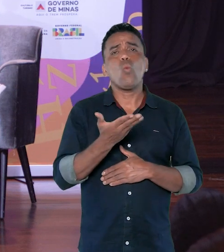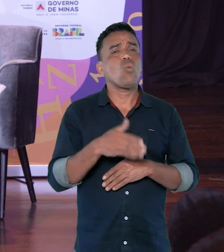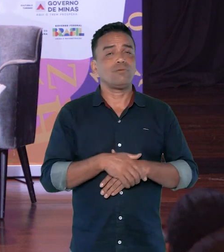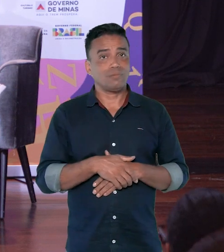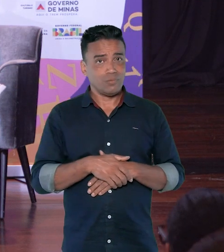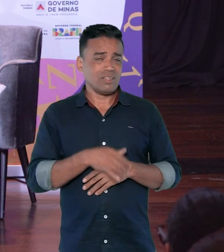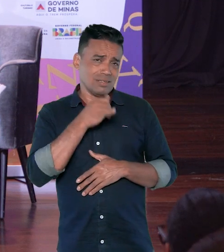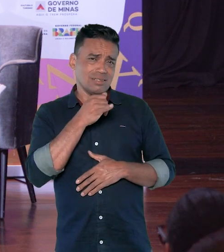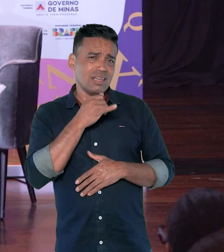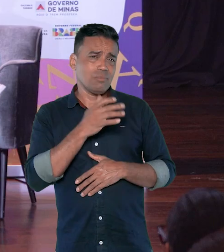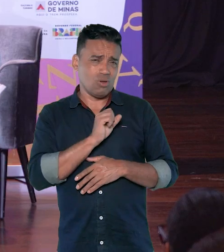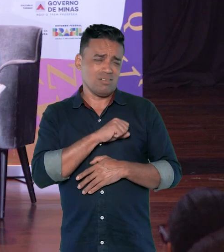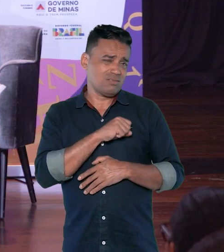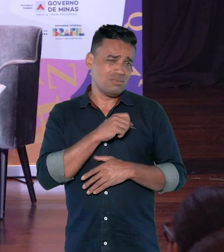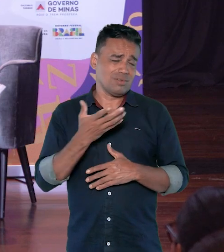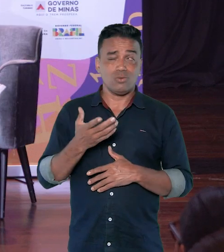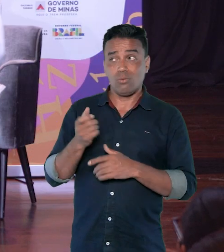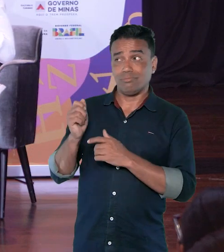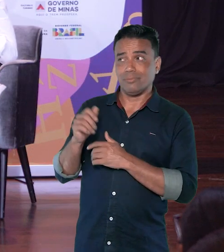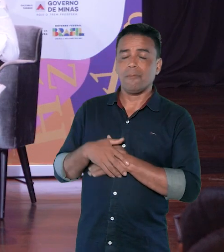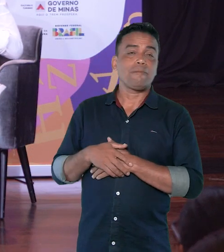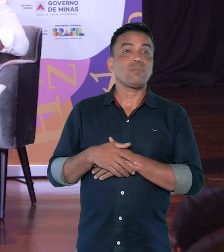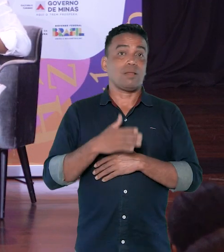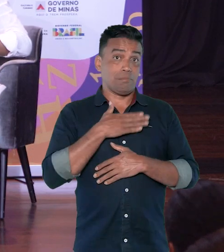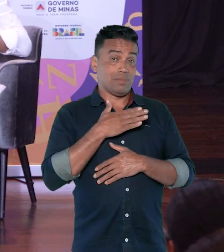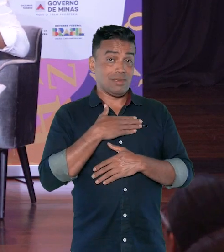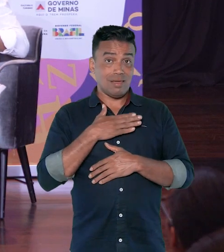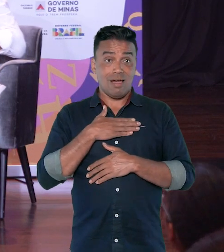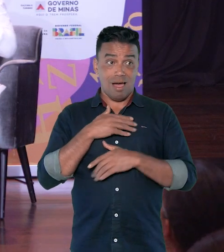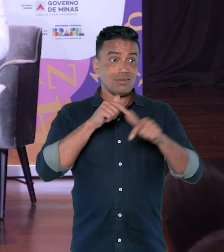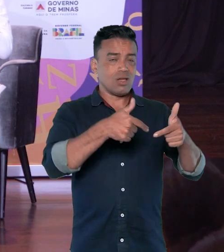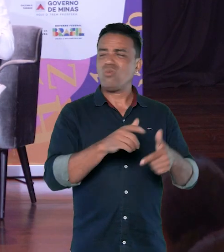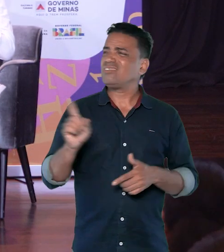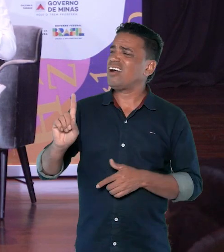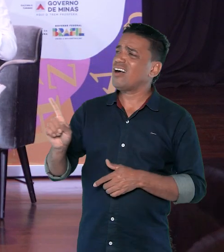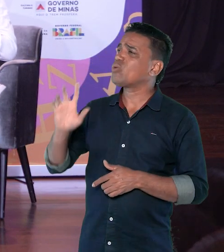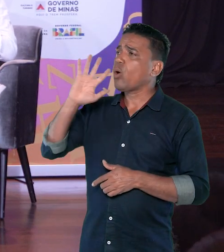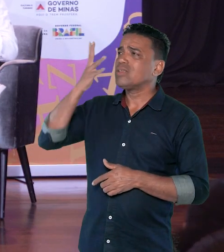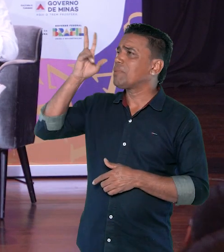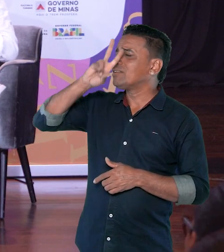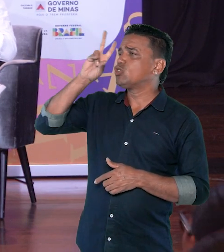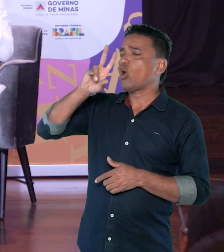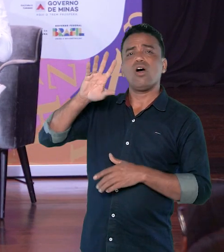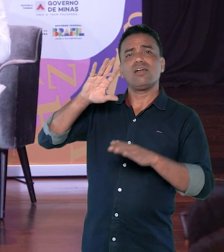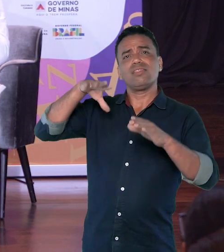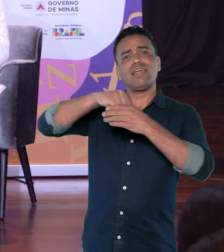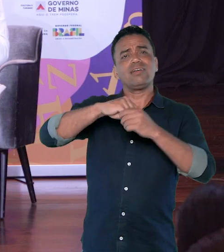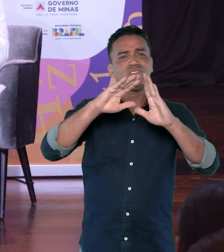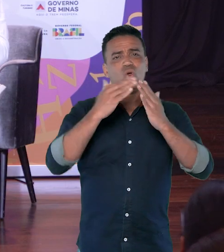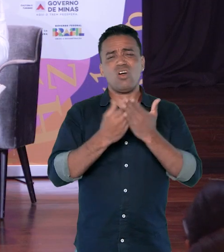O seu exemplo, estou fazendo sacanagem com ele, entendeu, gente? Um exemplo da minha prática? Não, de um caso já acontecido em uma escola, por exemplo.